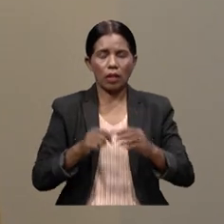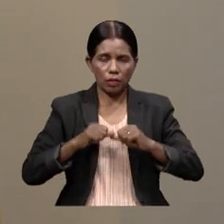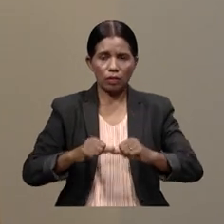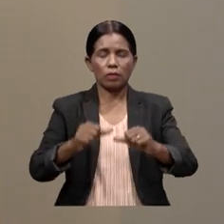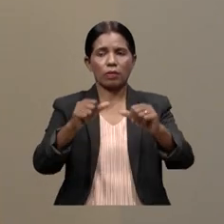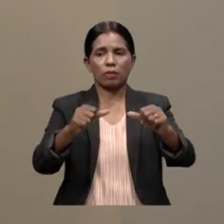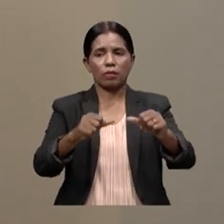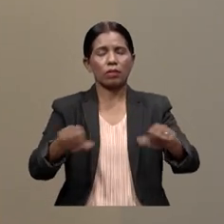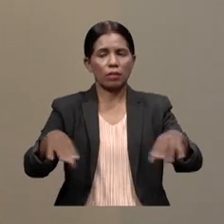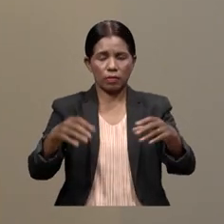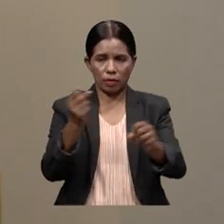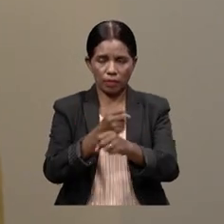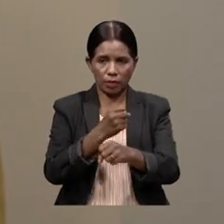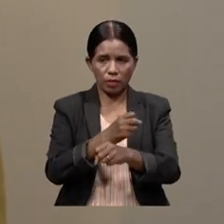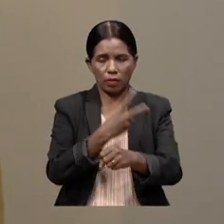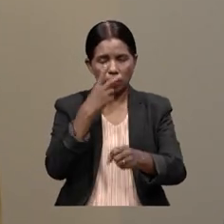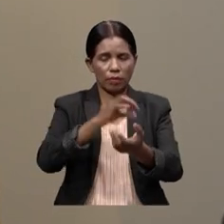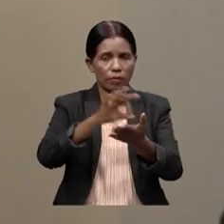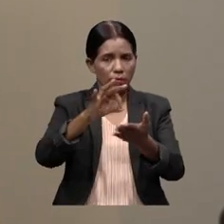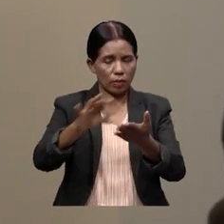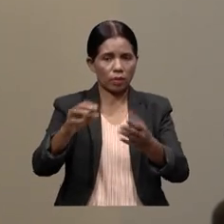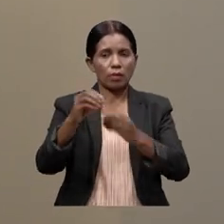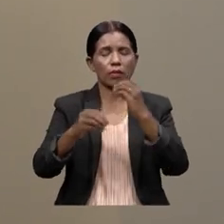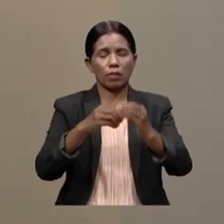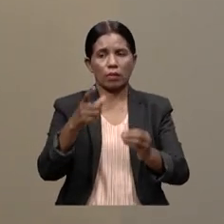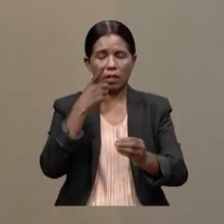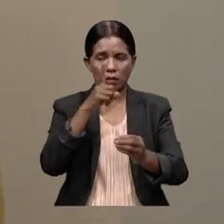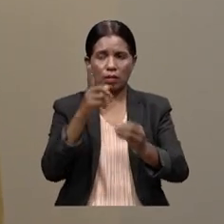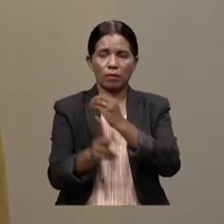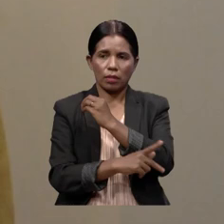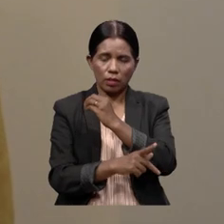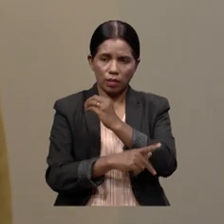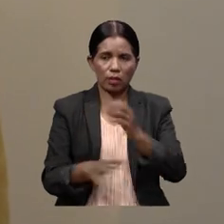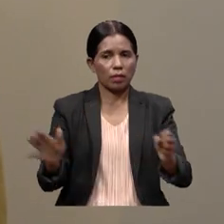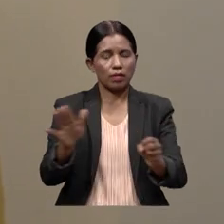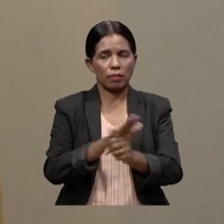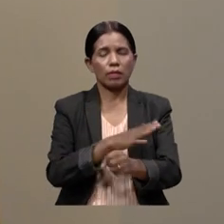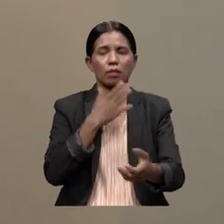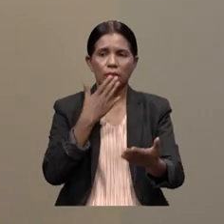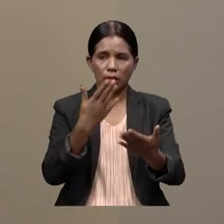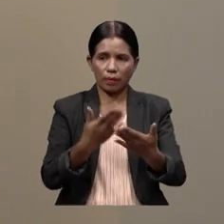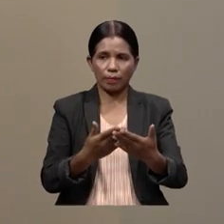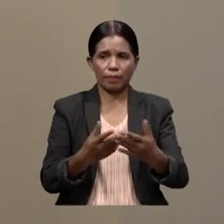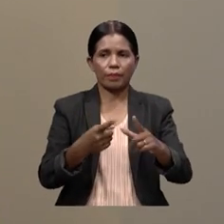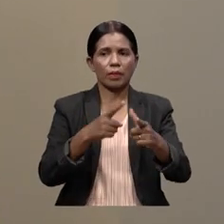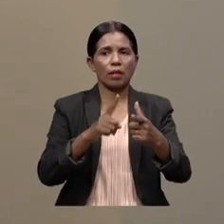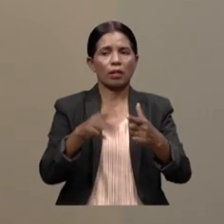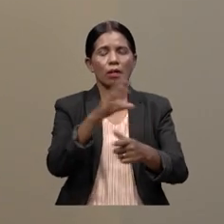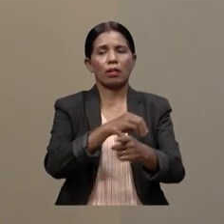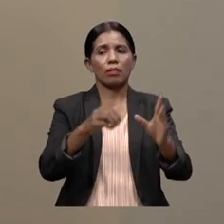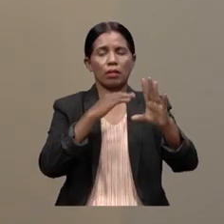continuidade a esse esforço de uma forma que seja integrada, sustentável e mais eficaz de fazer a promoção